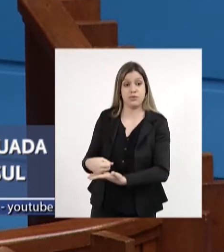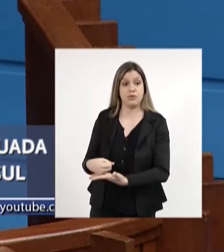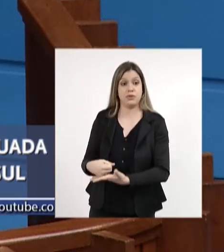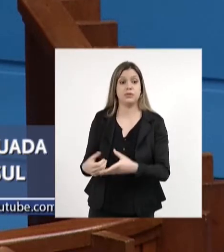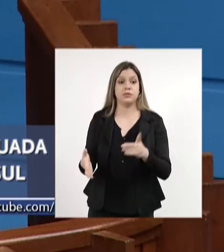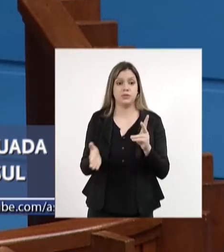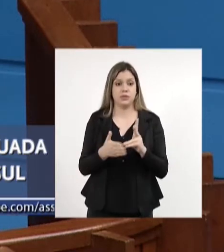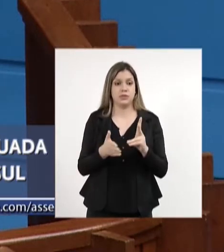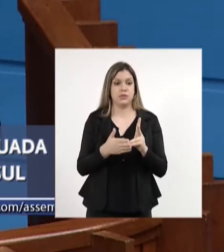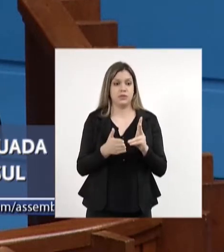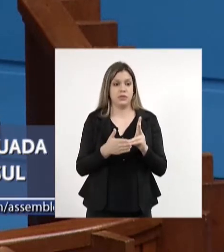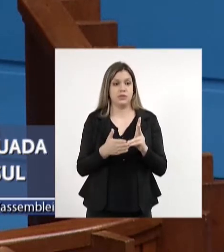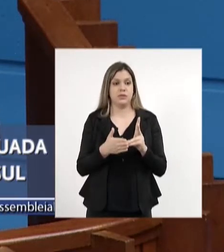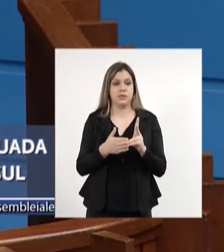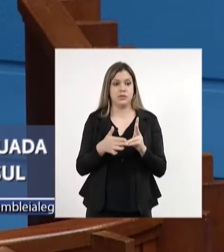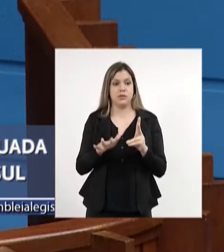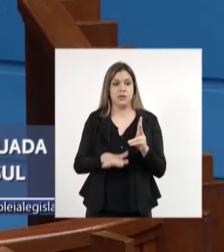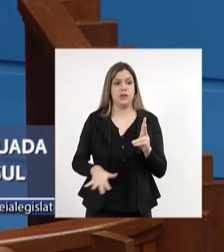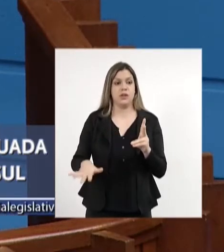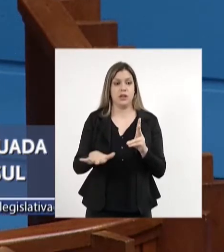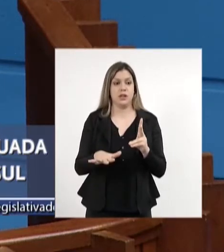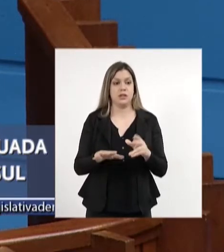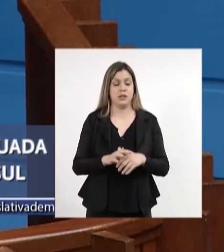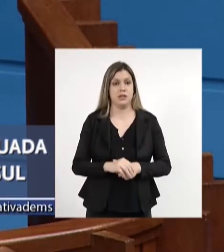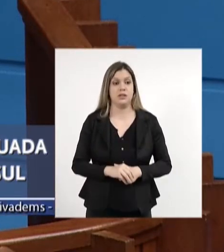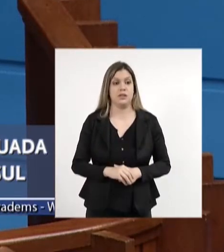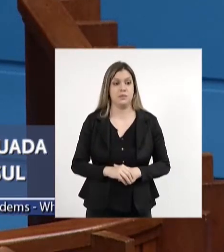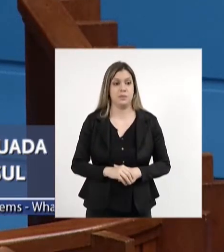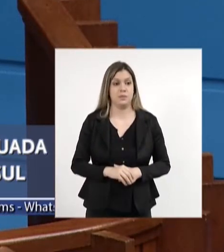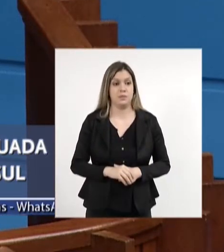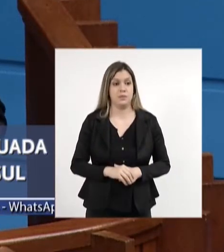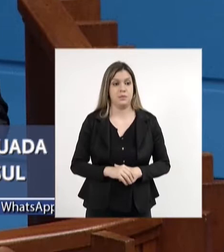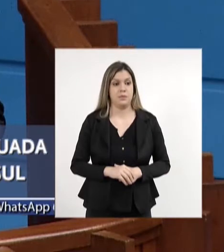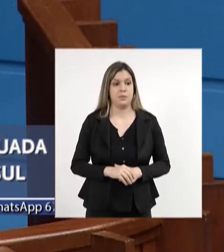dos indígenas nessas áreas não regularizadas.